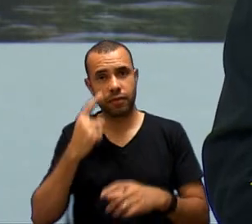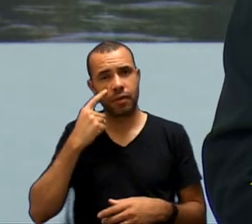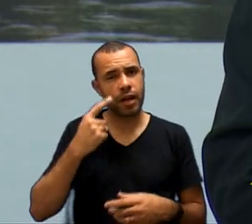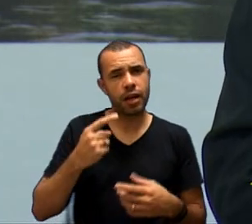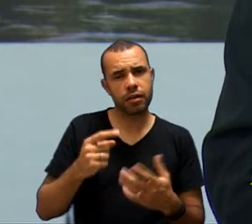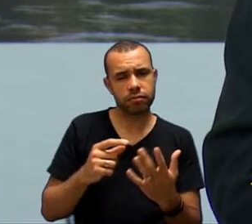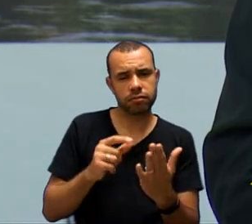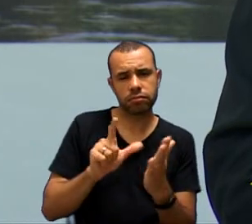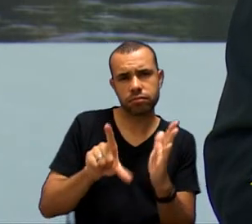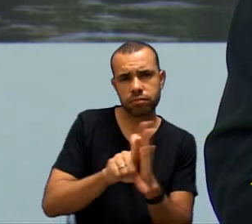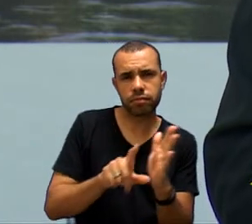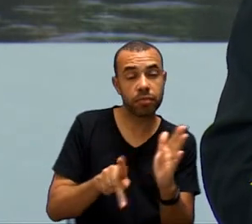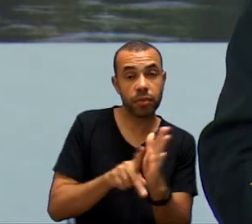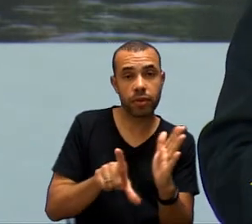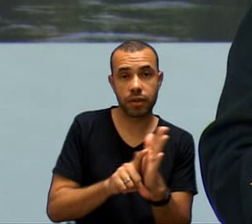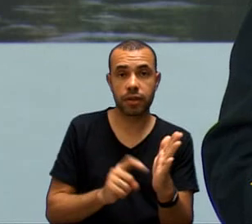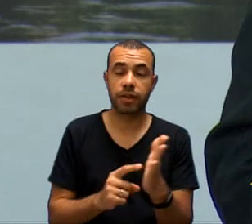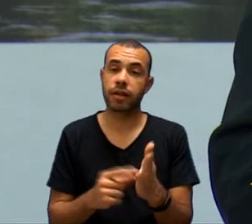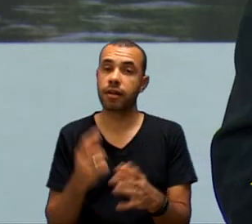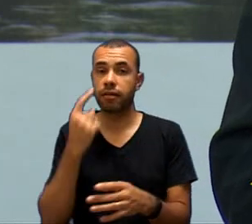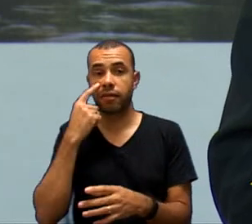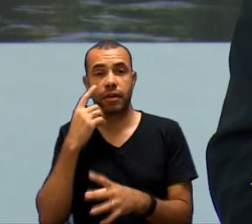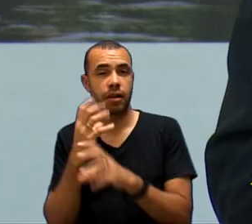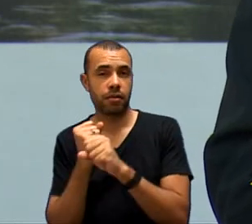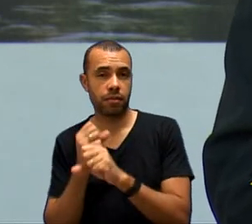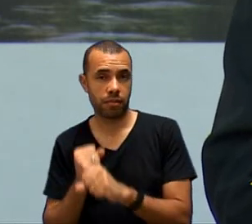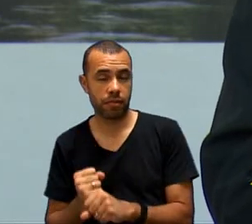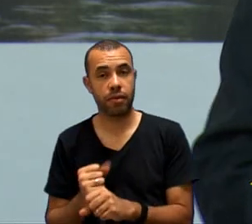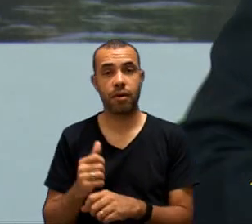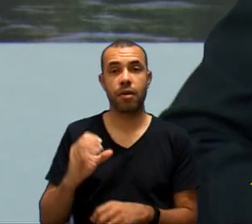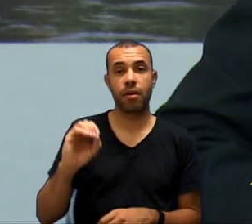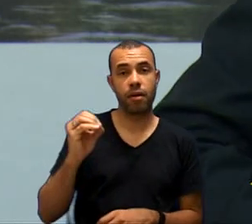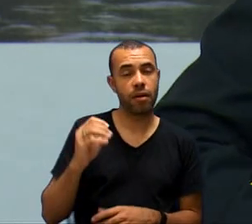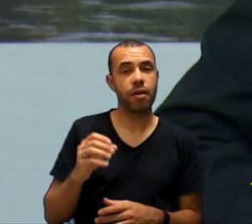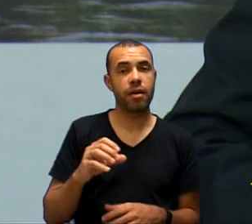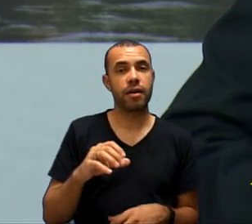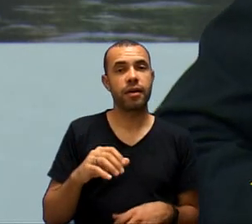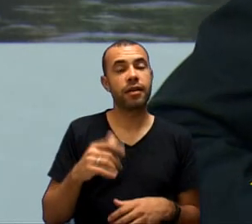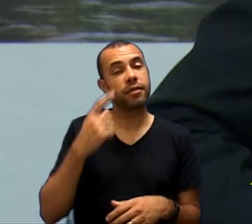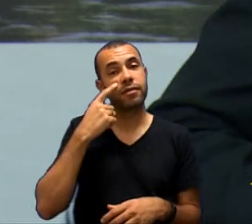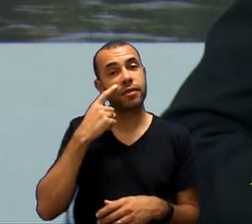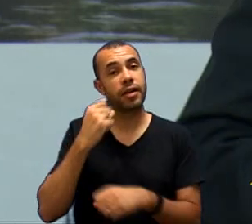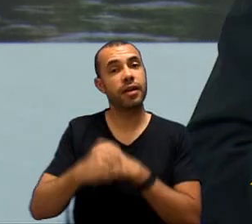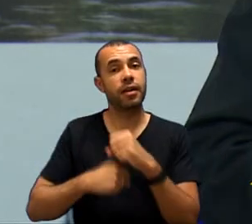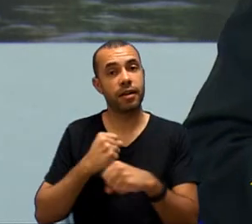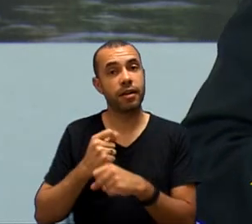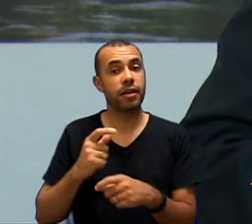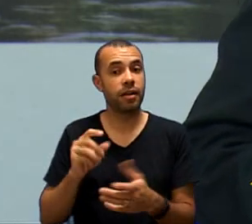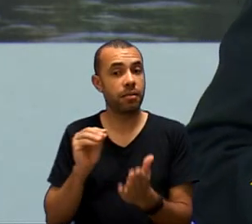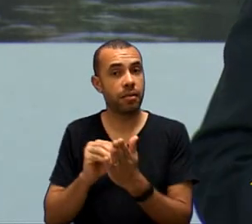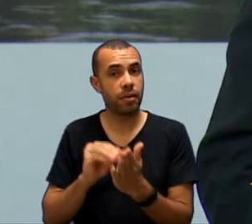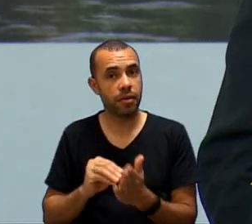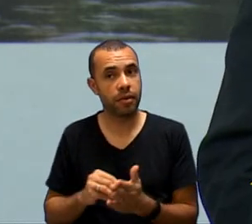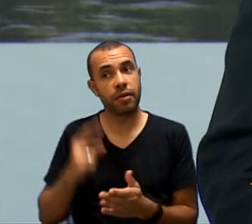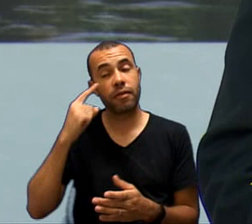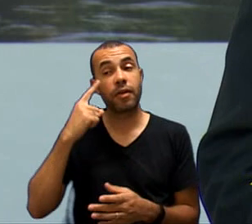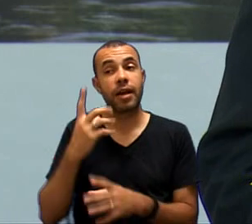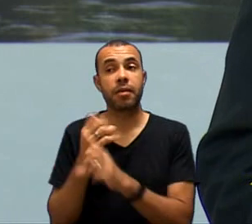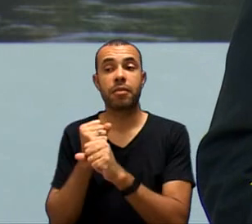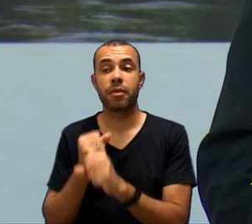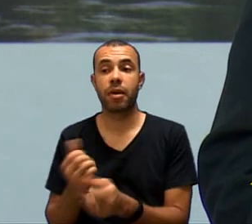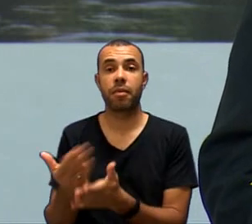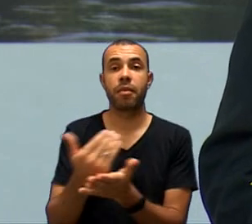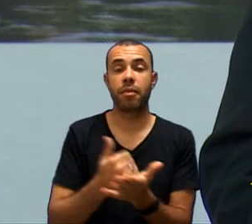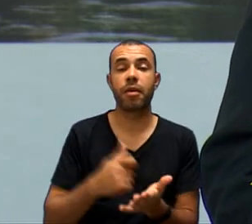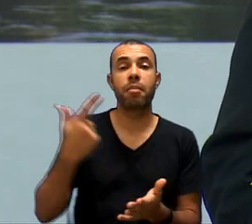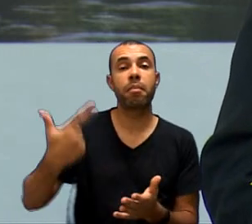autoria do Poder Executivo Municipal, que estima a receita e fixa a despesa para o município